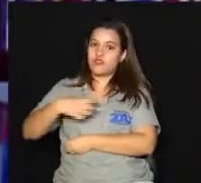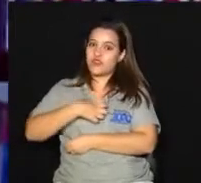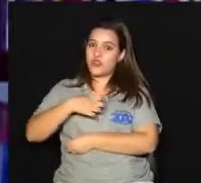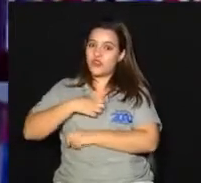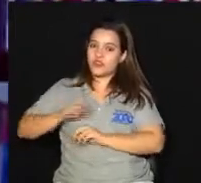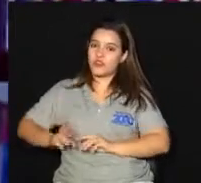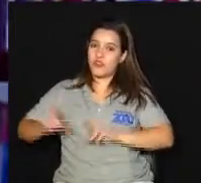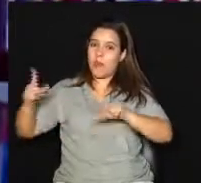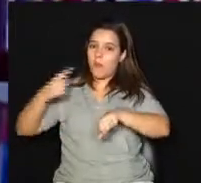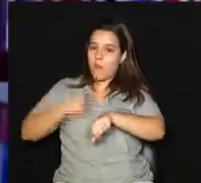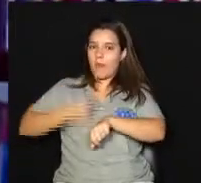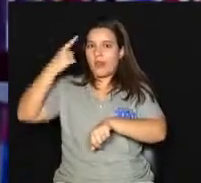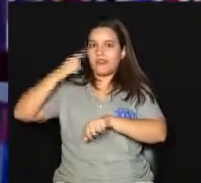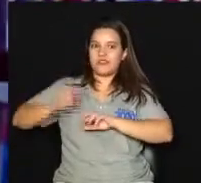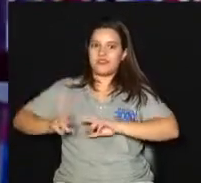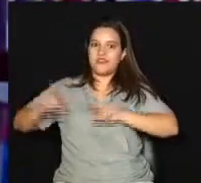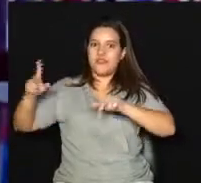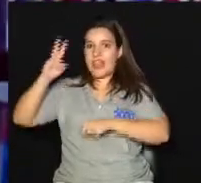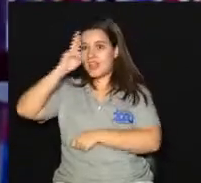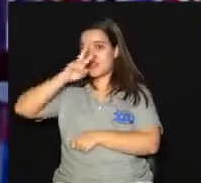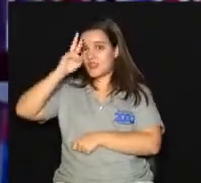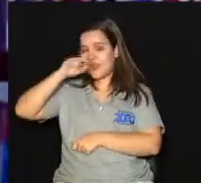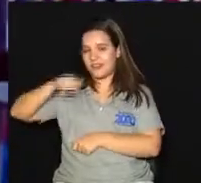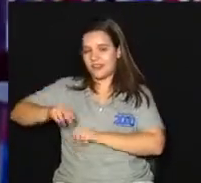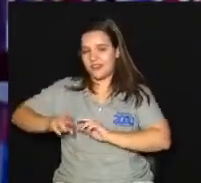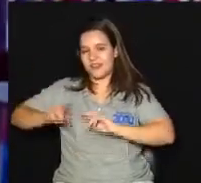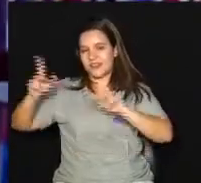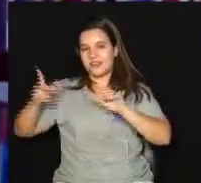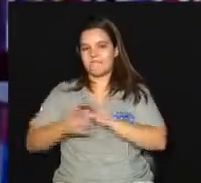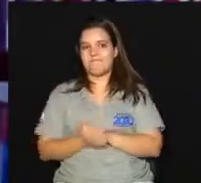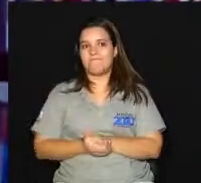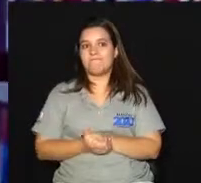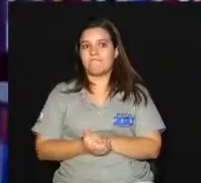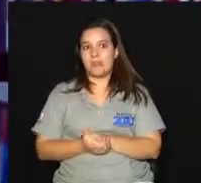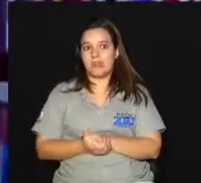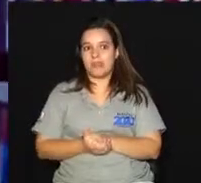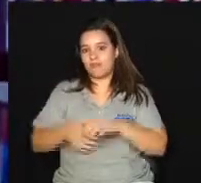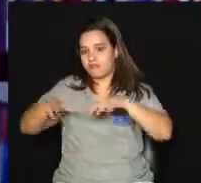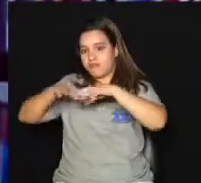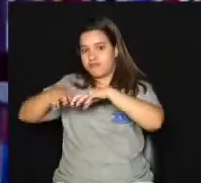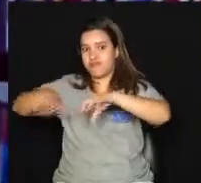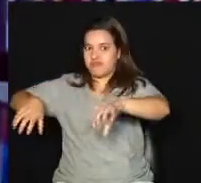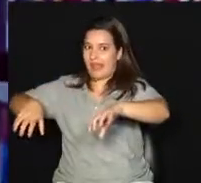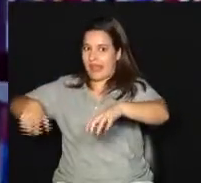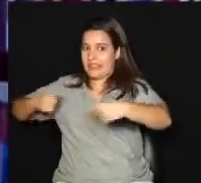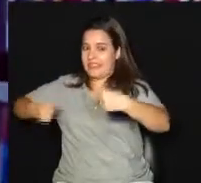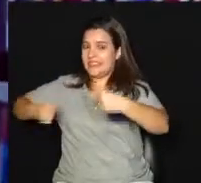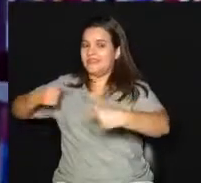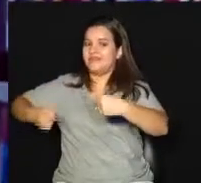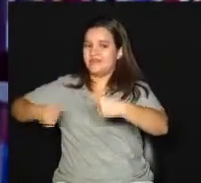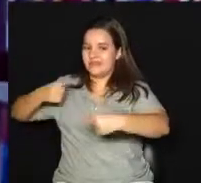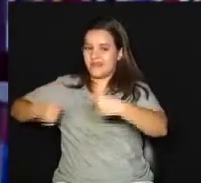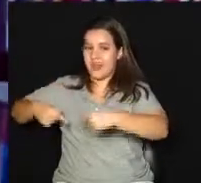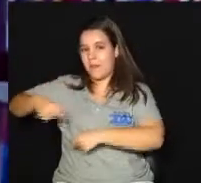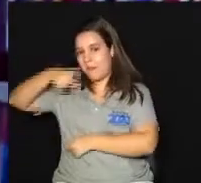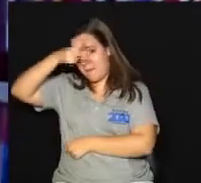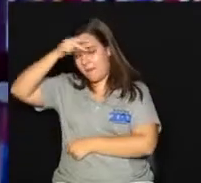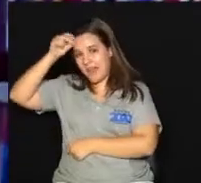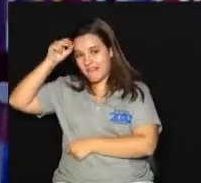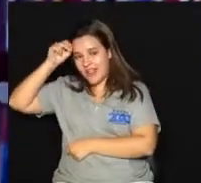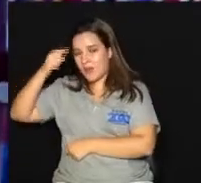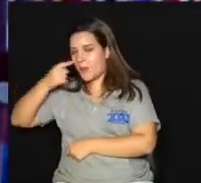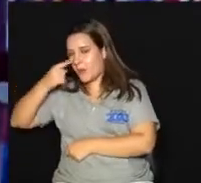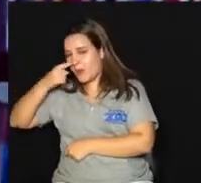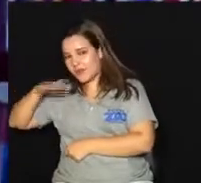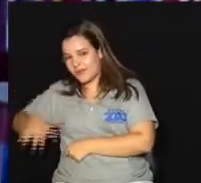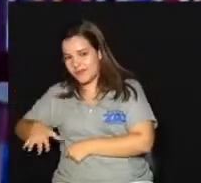outro momento histórico muito diferente e passam a ser redutos daqueles prefeitos